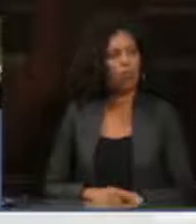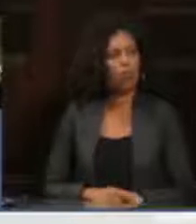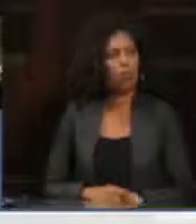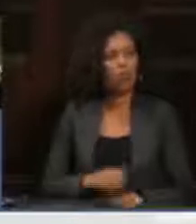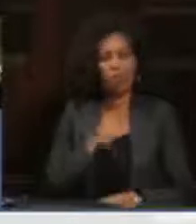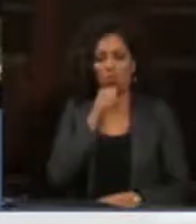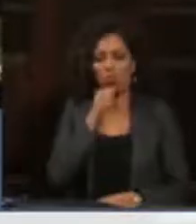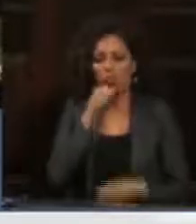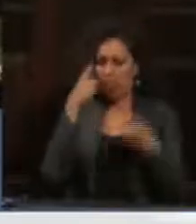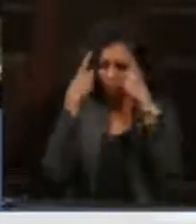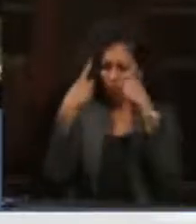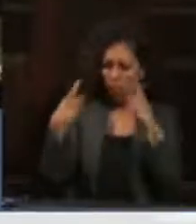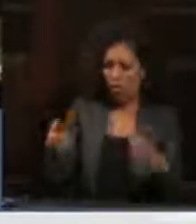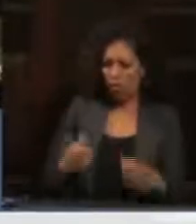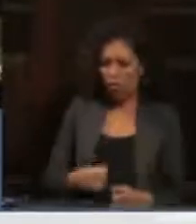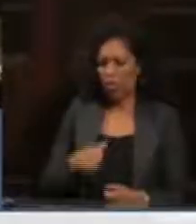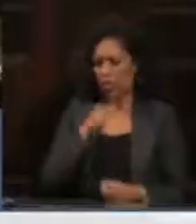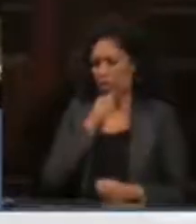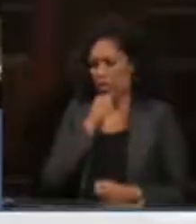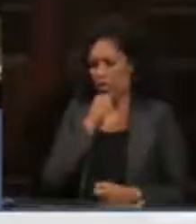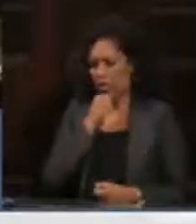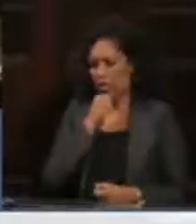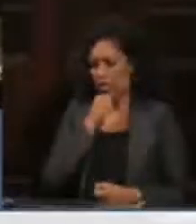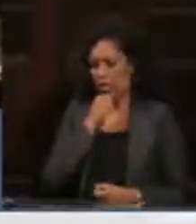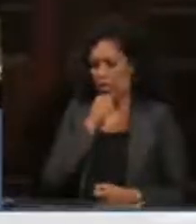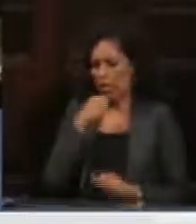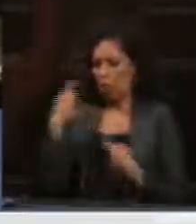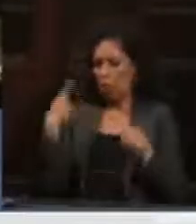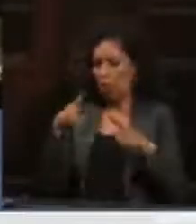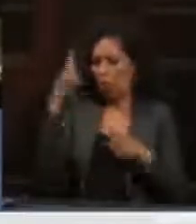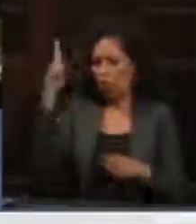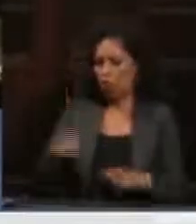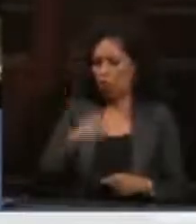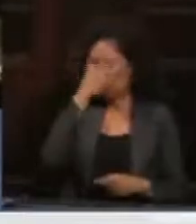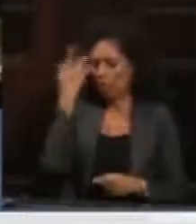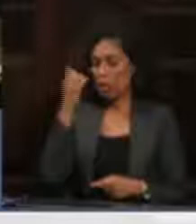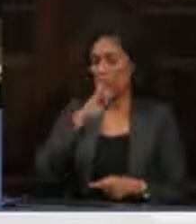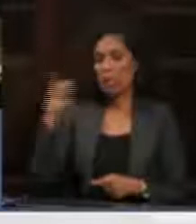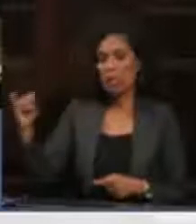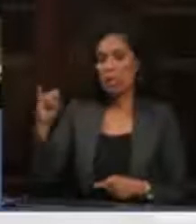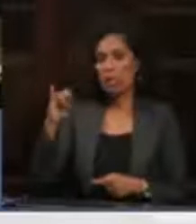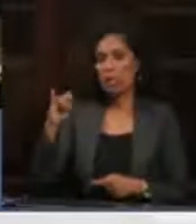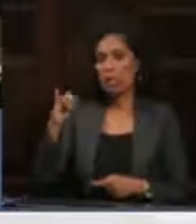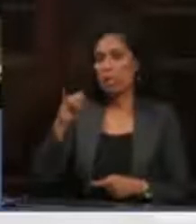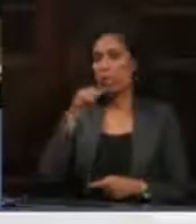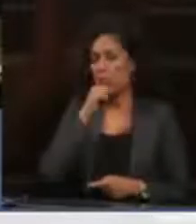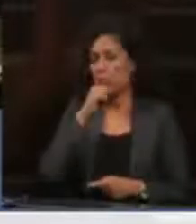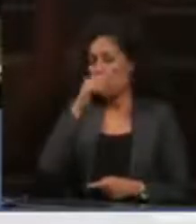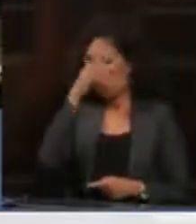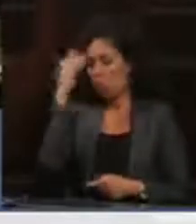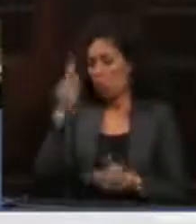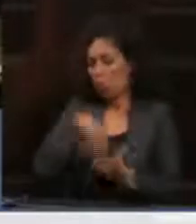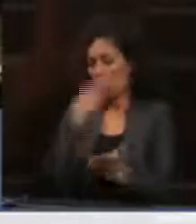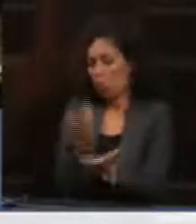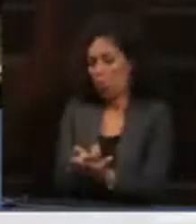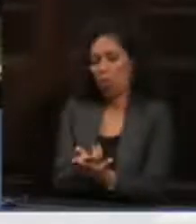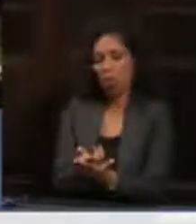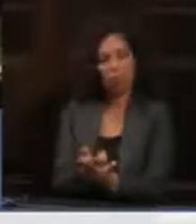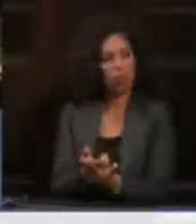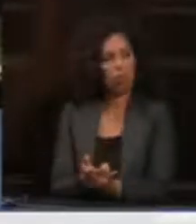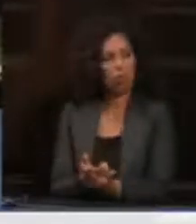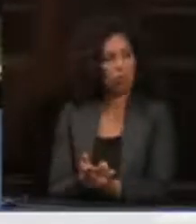sem violação de direito de ninguém e sem deixar corpos no chão. Porque a gente ainda